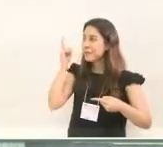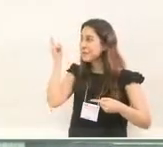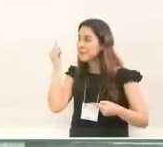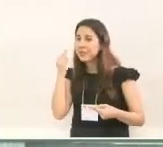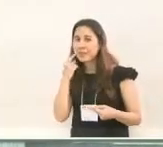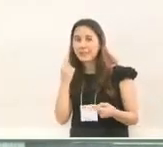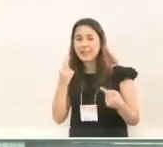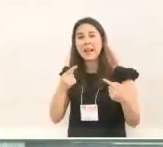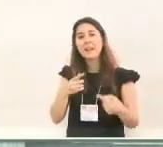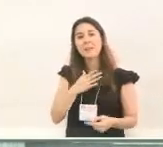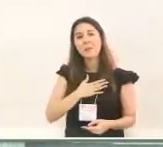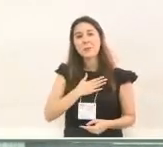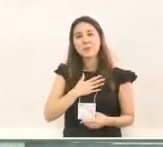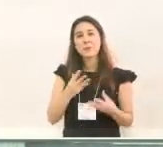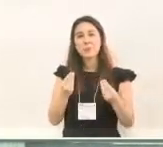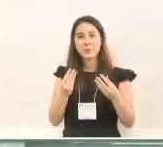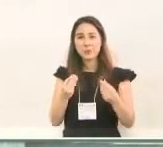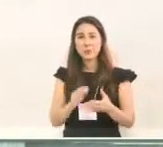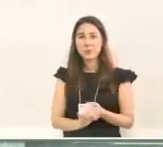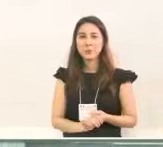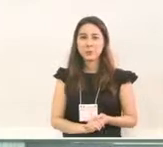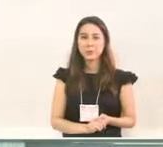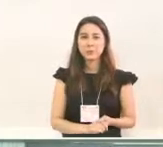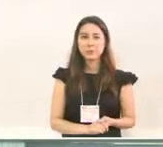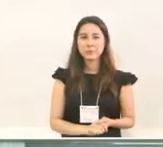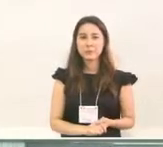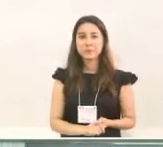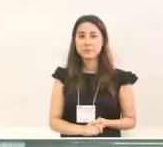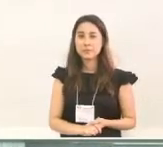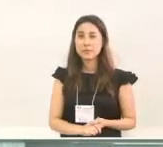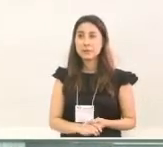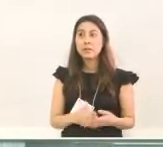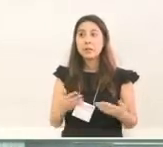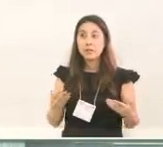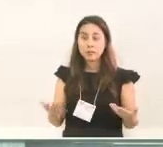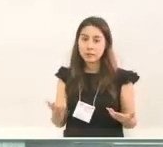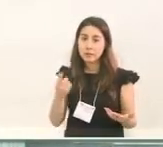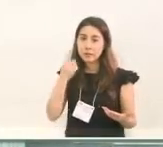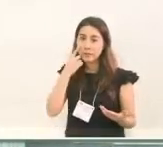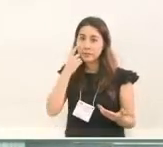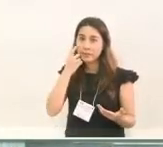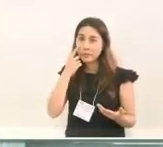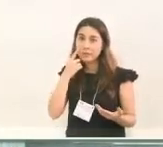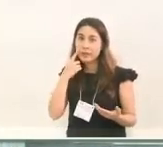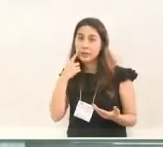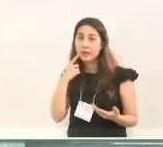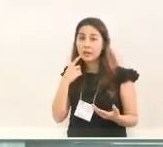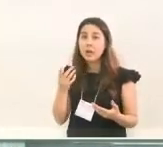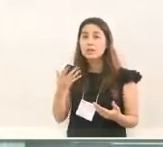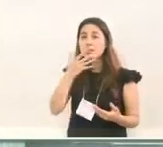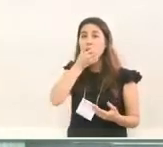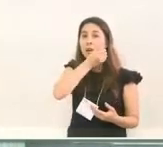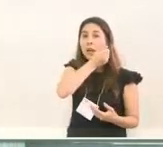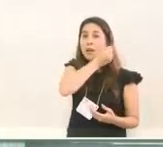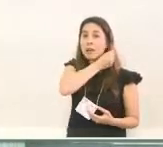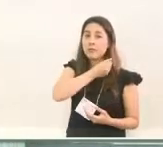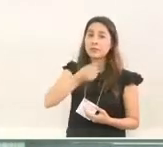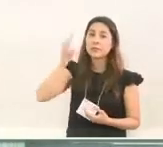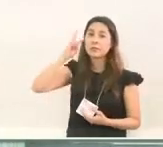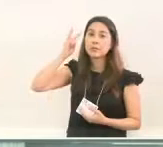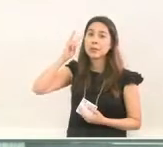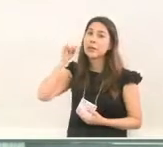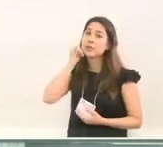né recuperar mas agora com a finalidade histórica reunião li que hoje hoje os descendentes de